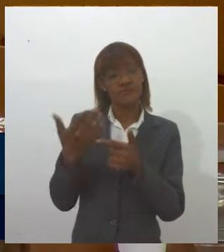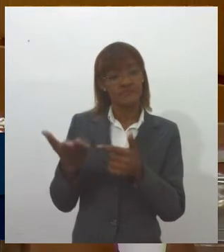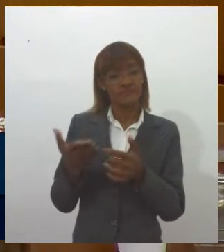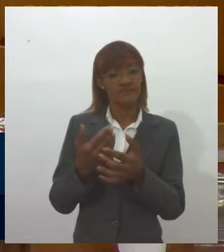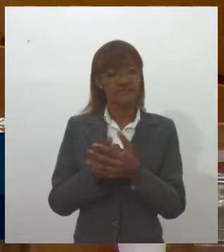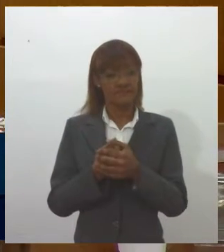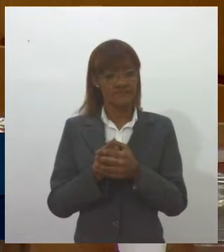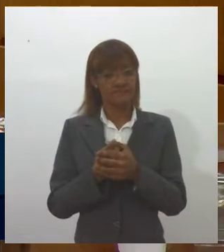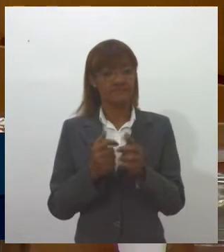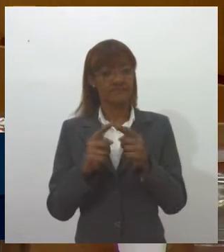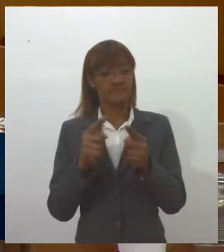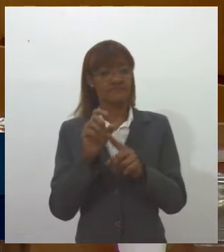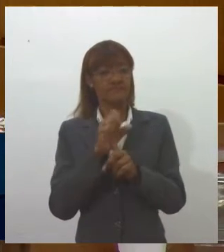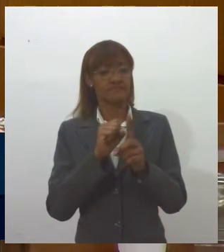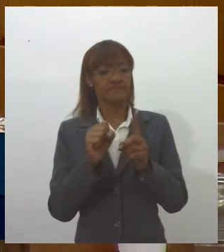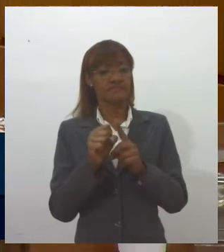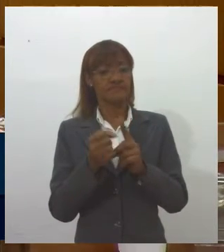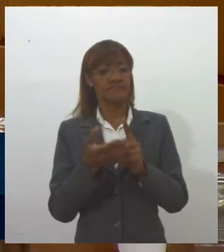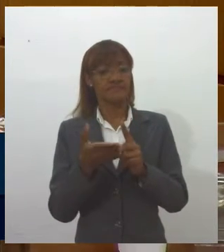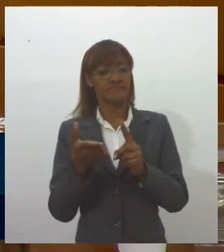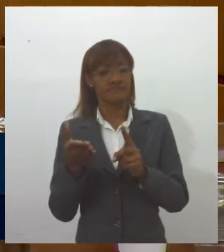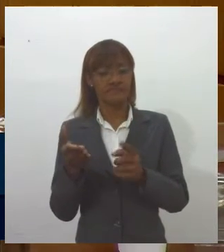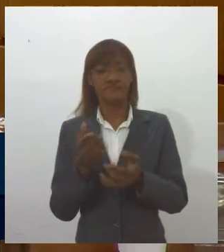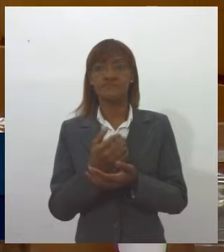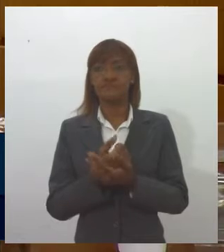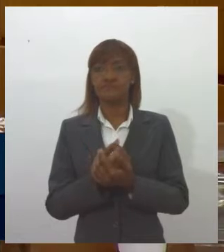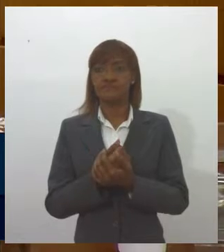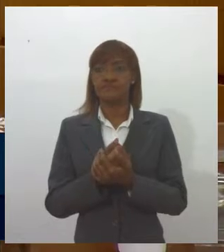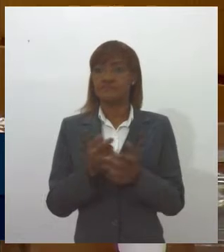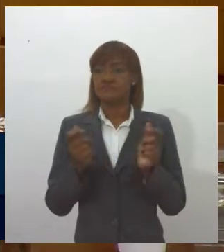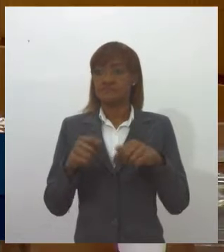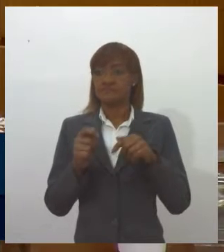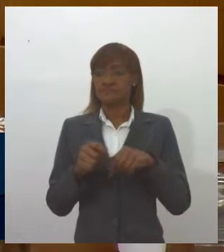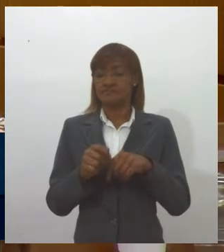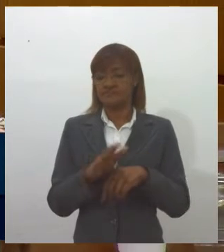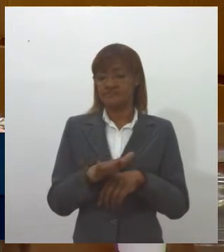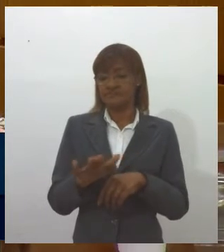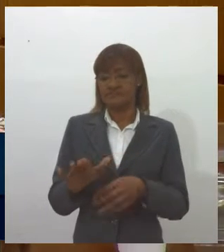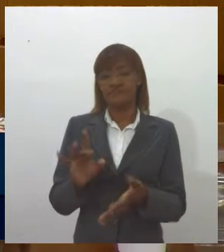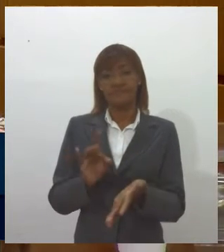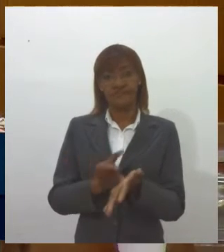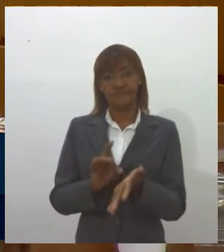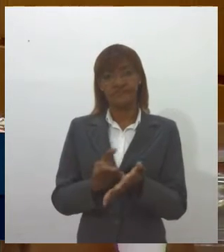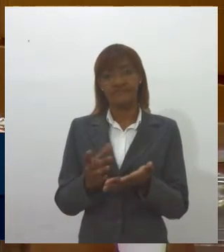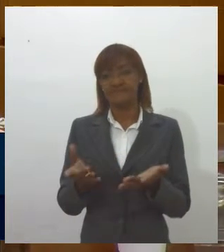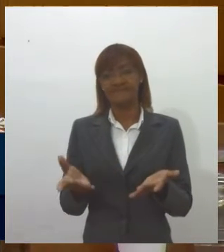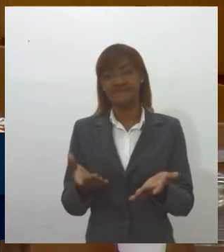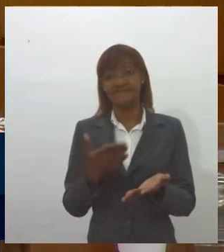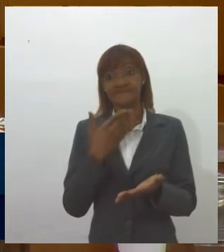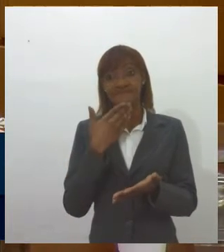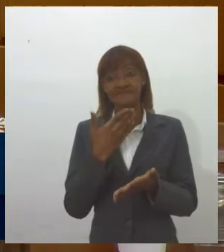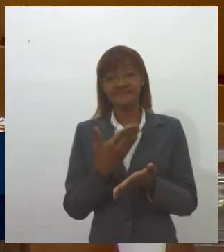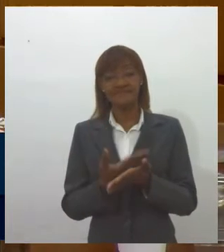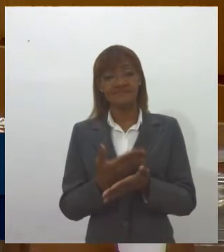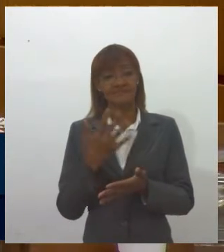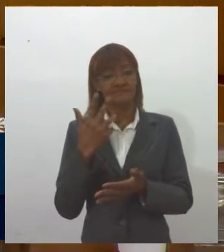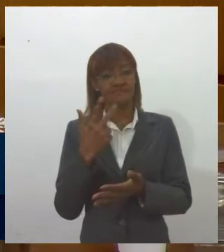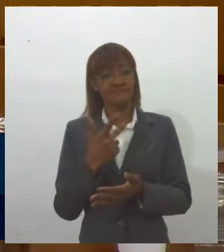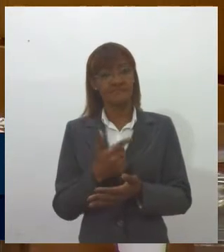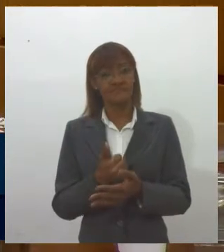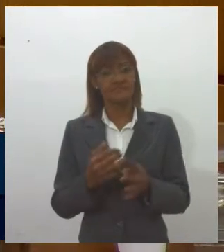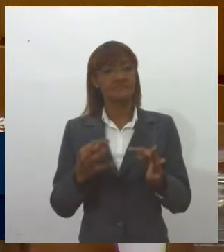disponibilidade para a sociedade, as mães, né, para atender as crianças. Então, realmente, fiquei assim, encantada de ver toda a parte